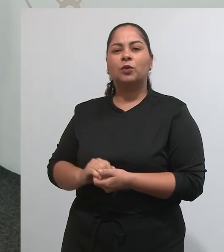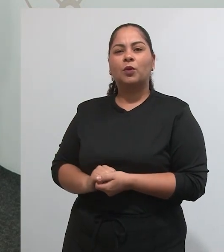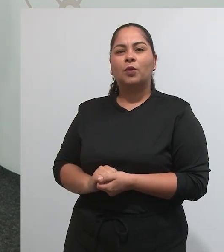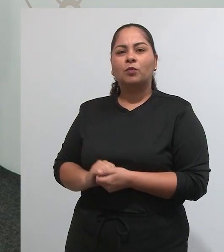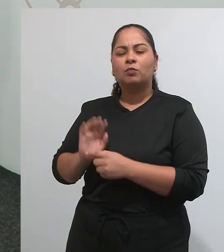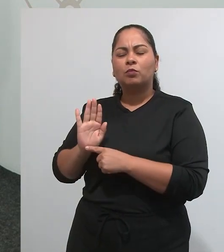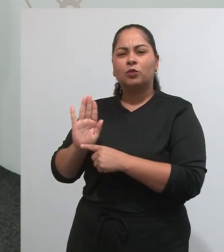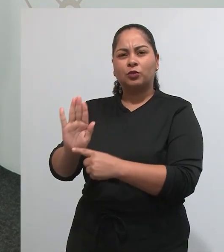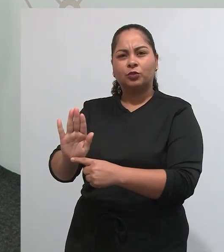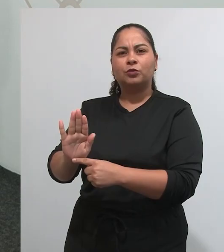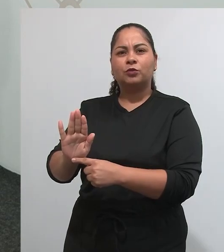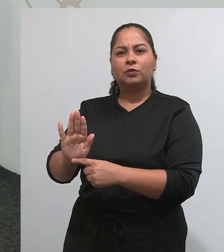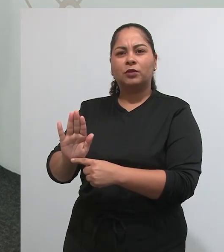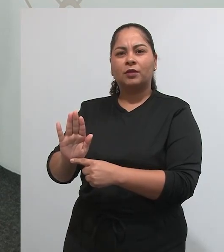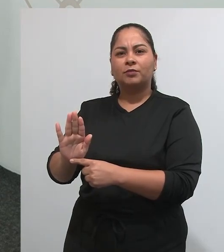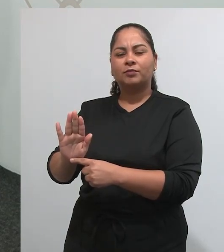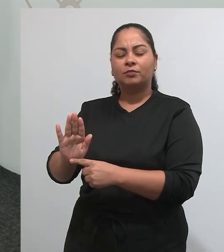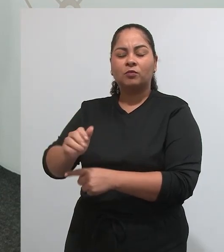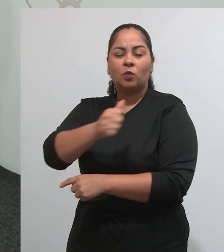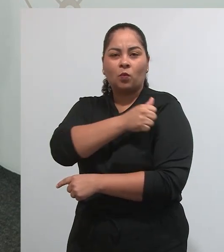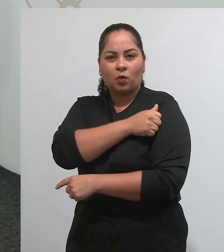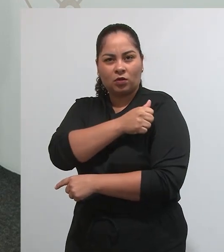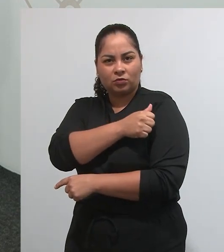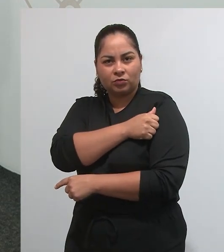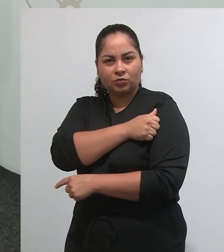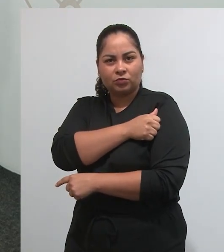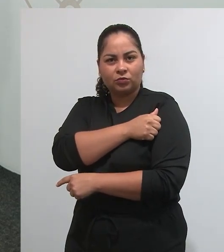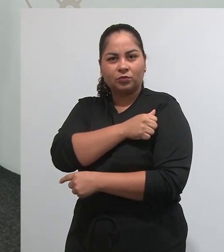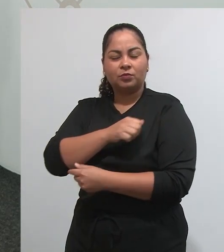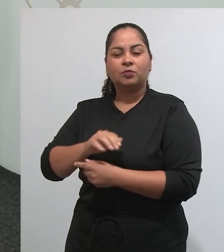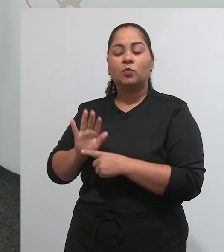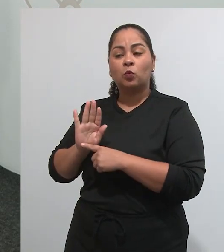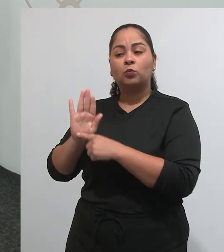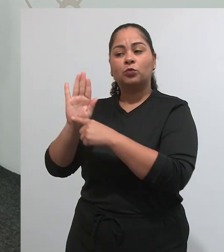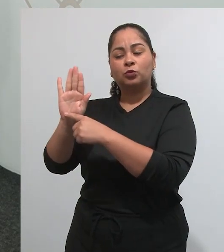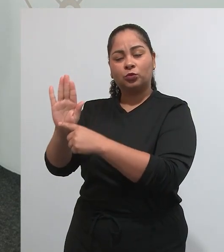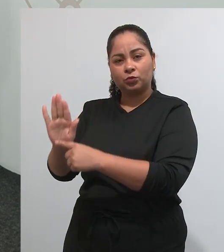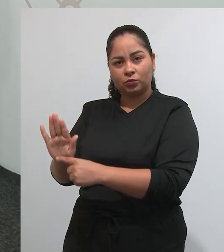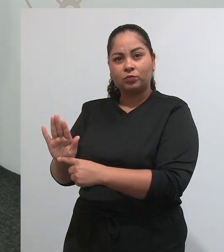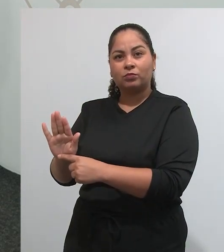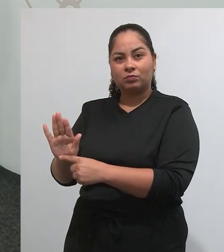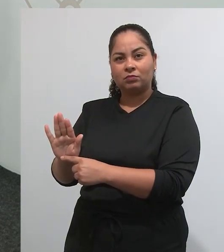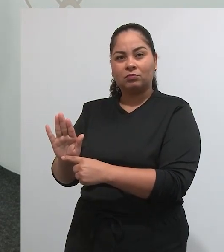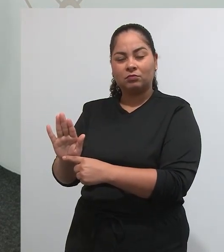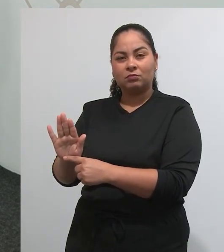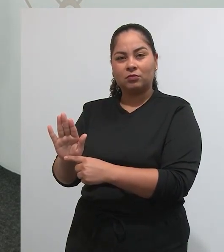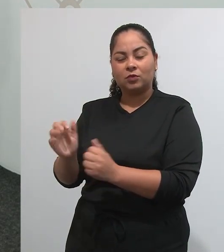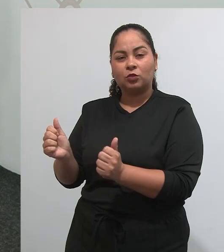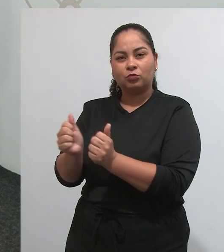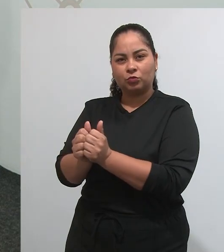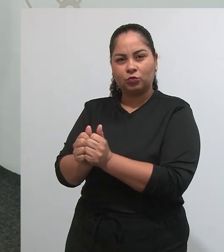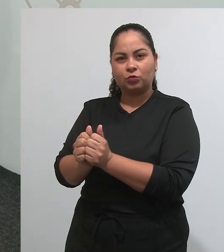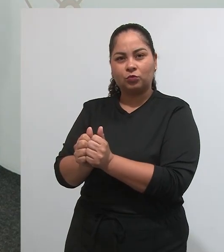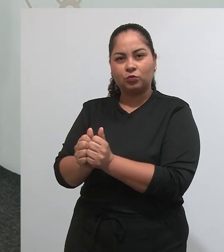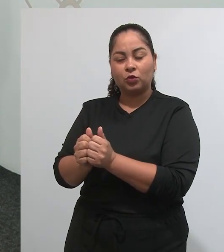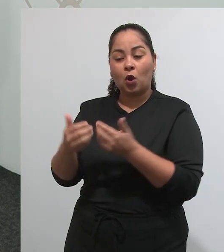não conseguia, a escola não conseguia. Fiz um trabalho com essa aluna agora recentemente,